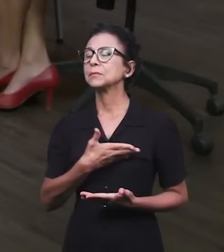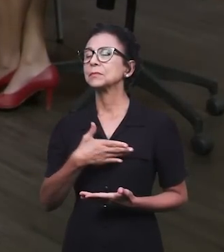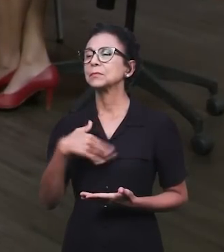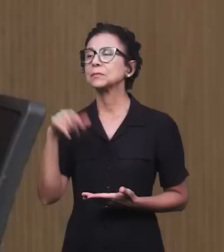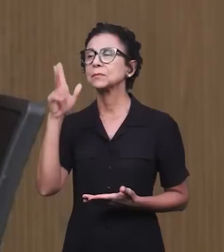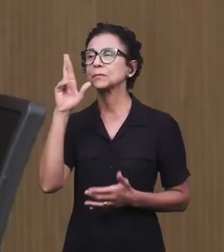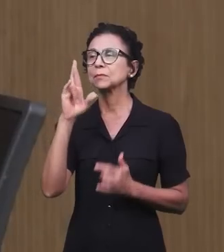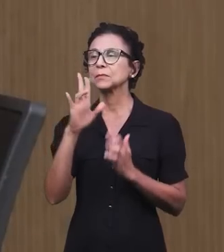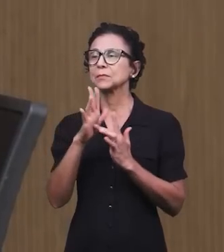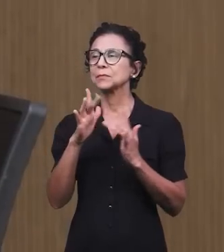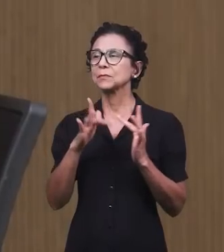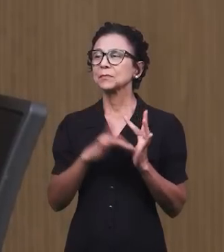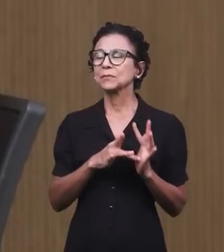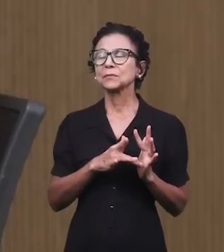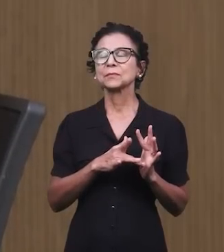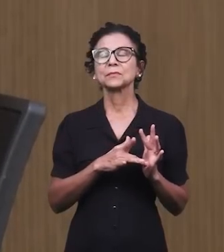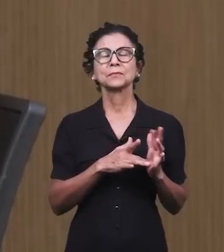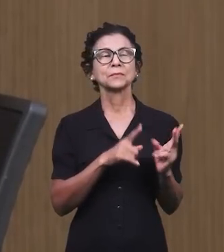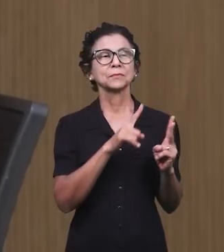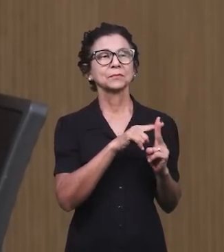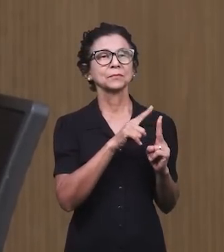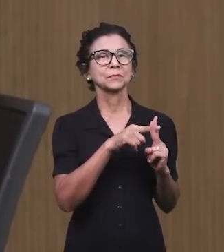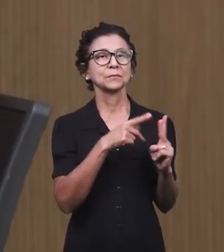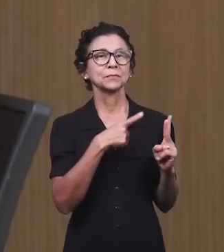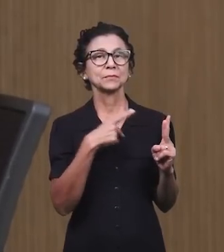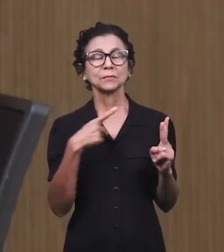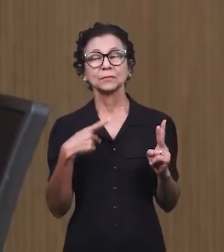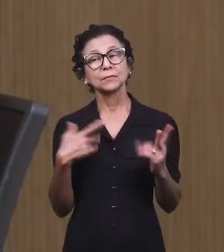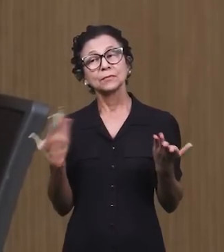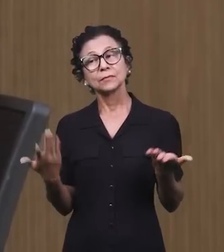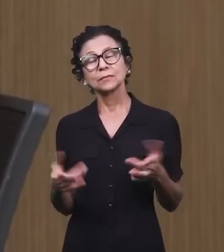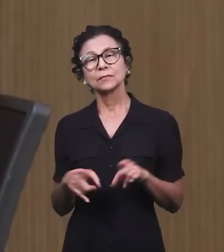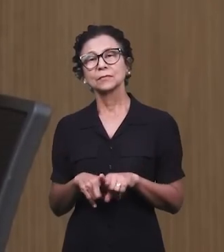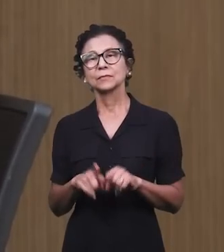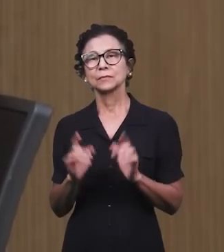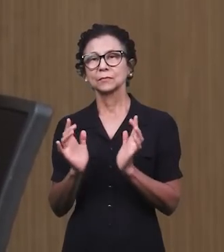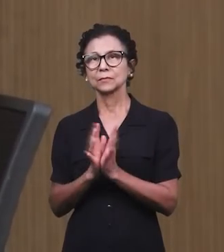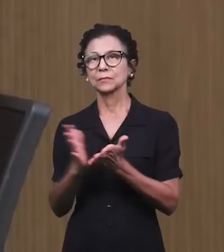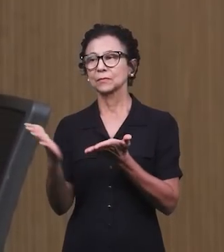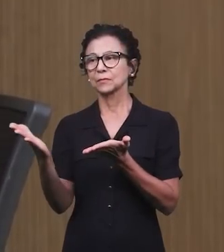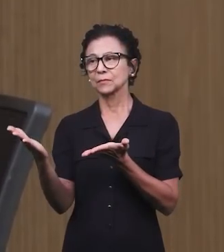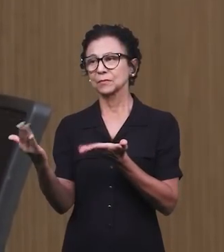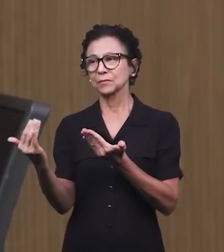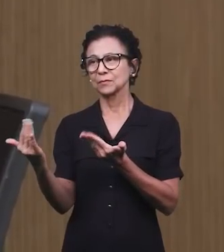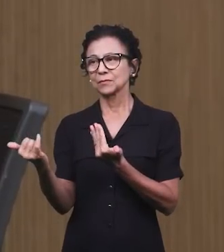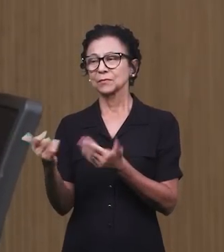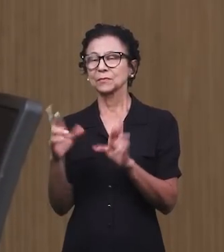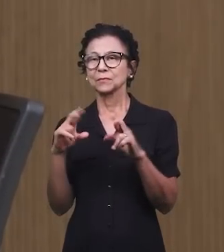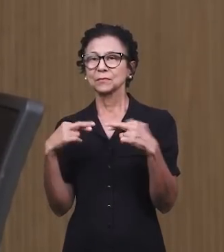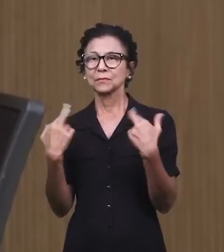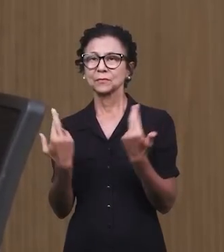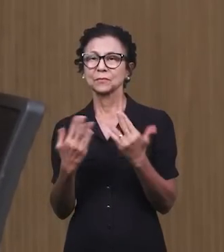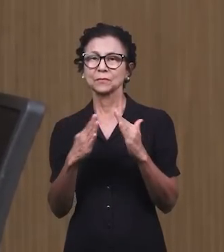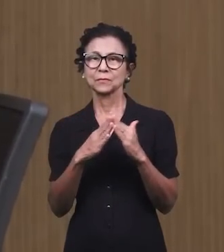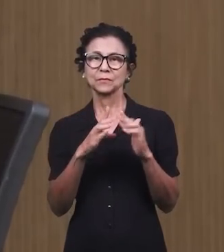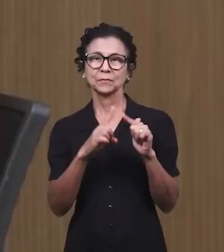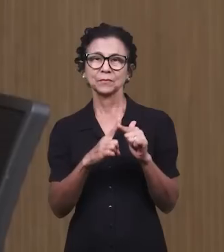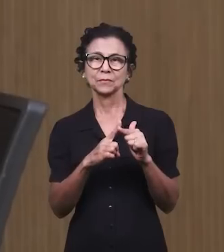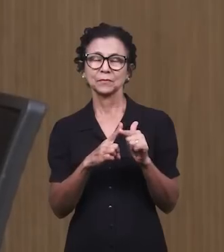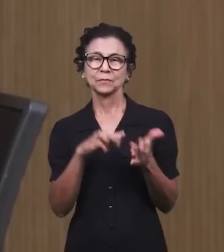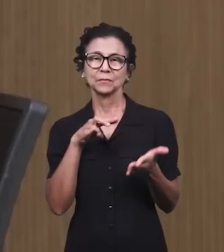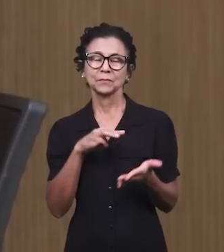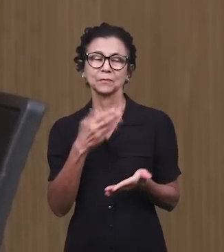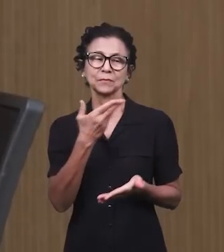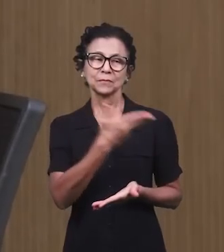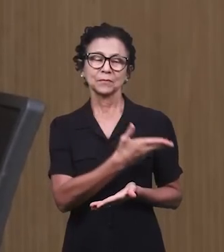A paz do Senhor, pastor Josias, pastor Marcelo Ferreira e aos nossos queridos jovens do Moby Dick, jovens do pastor Marcelo, que vão